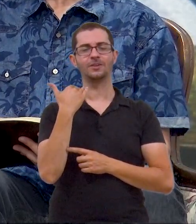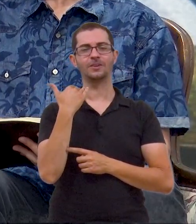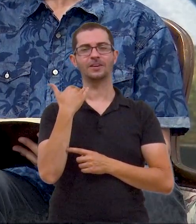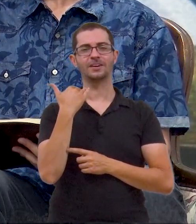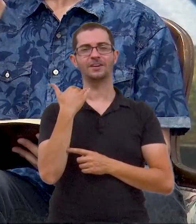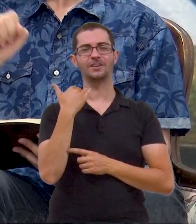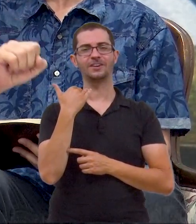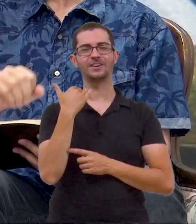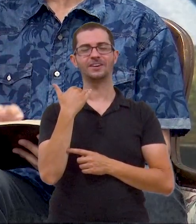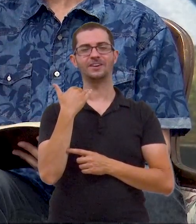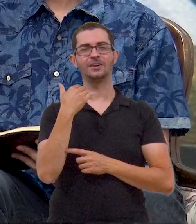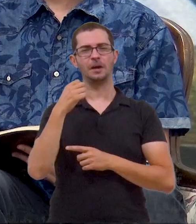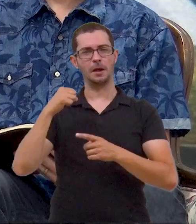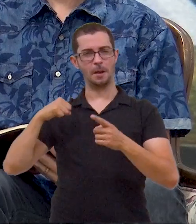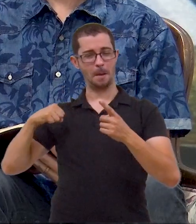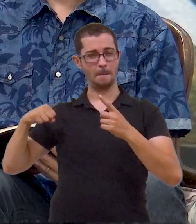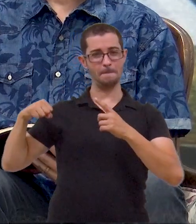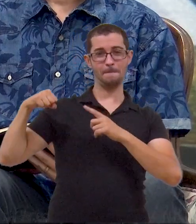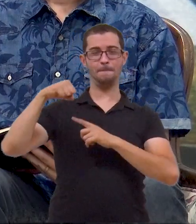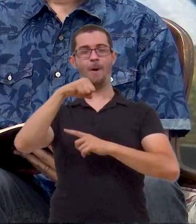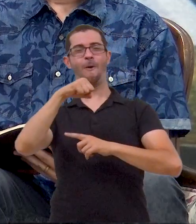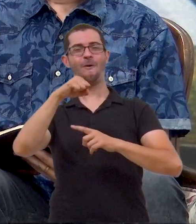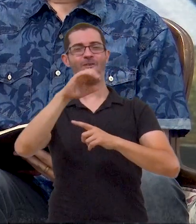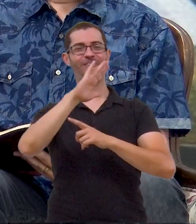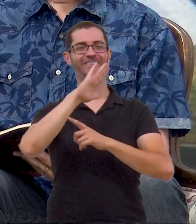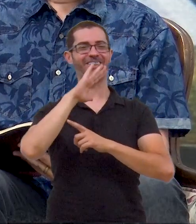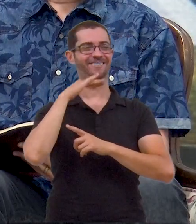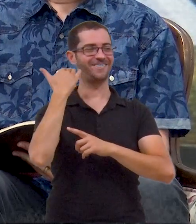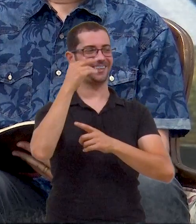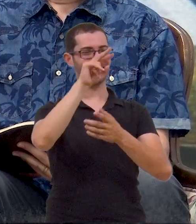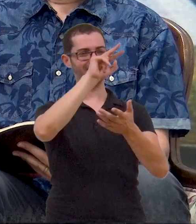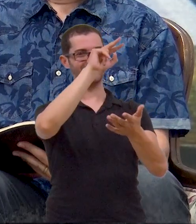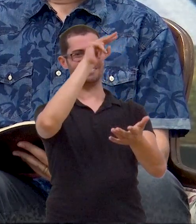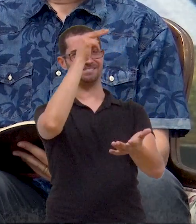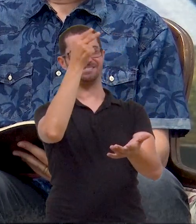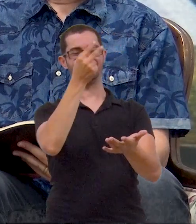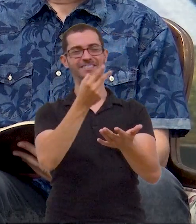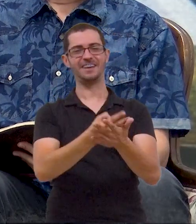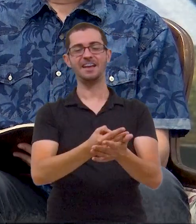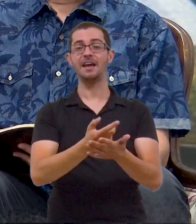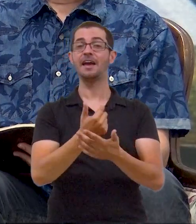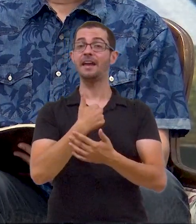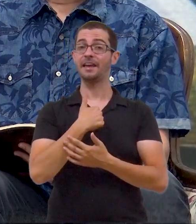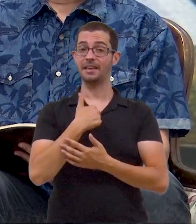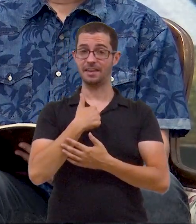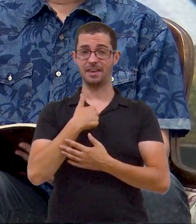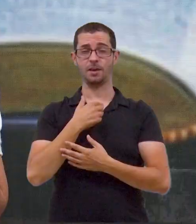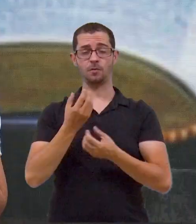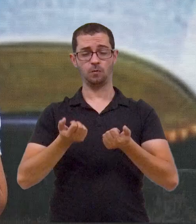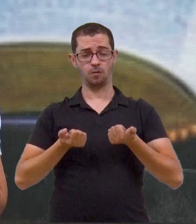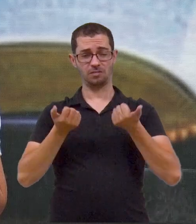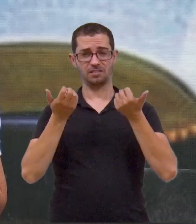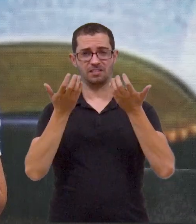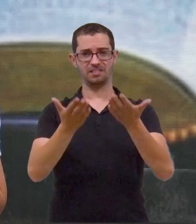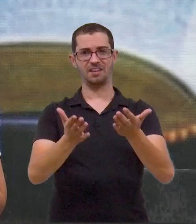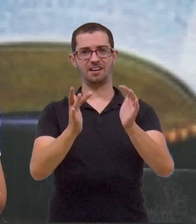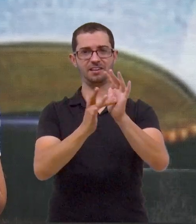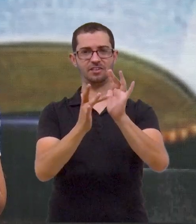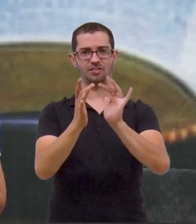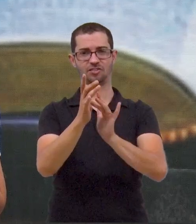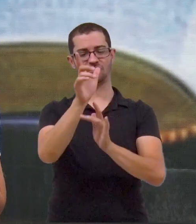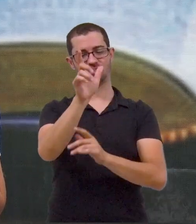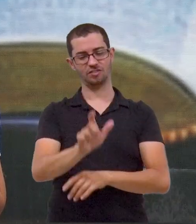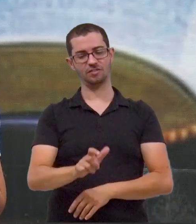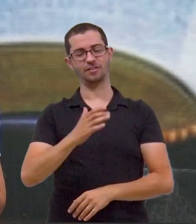Hein? Nocaute, né? Final. Eu porei nele a minha confiança. Eu ouço